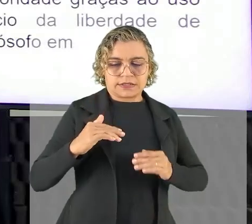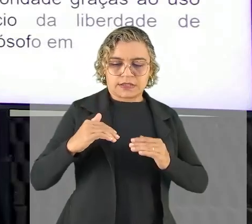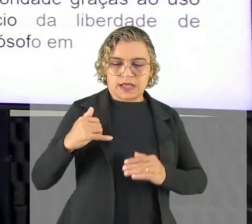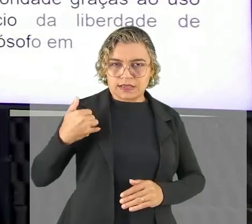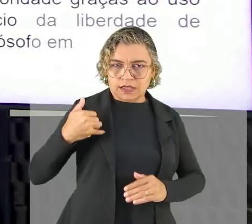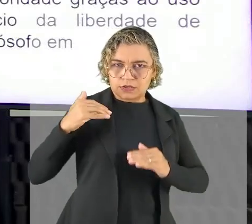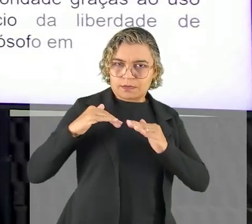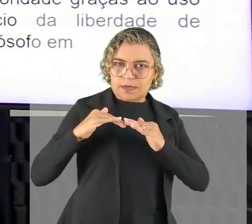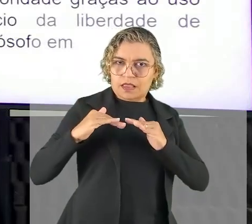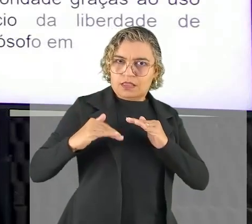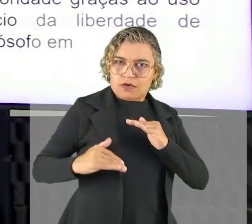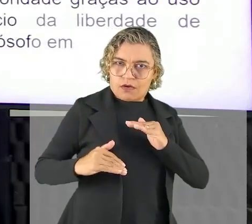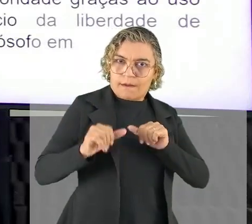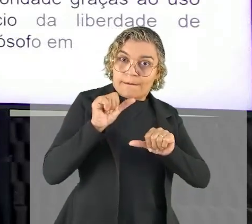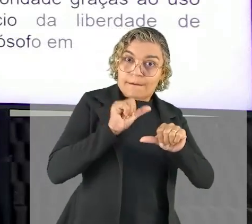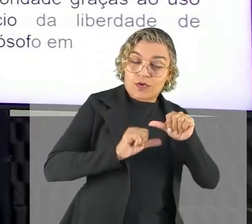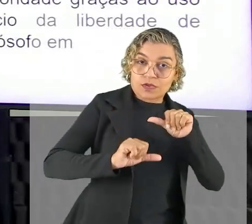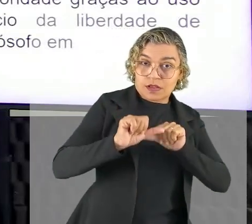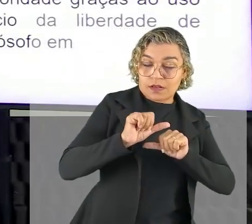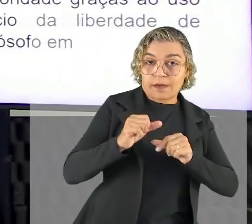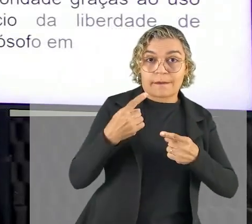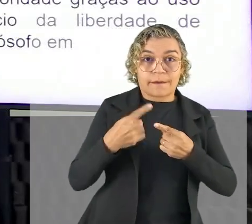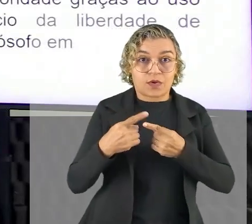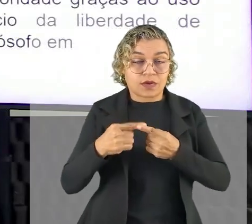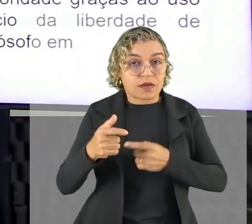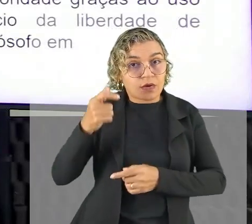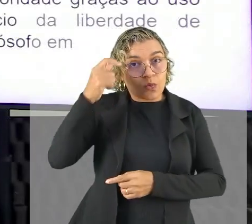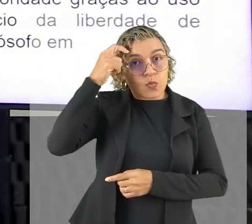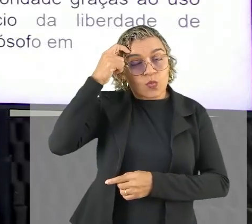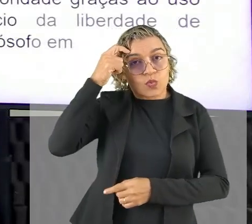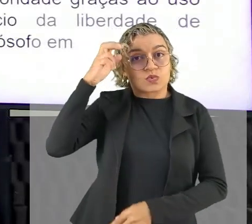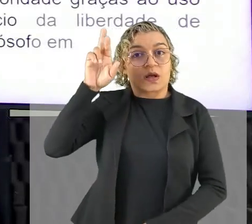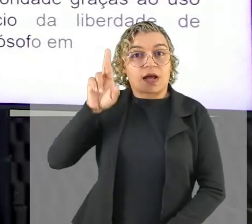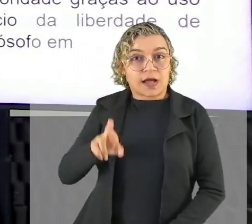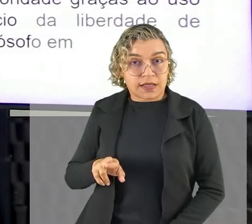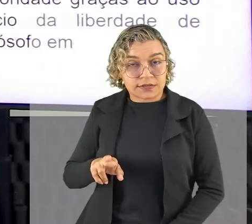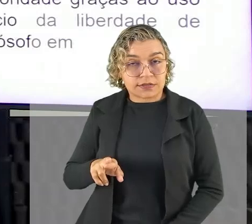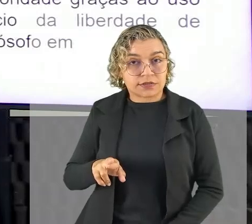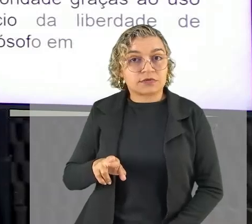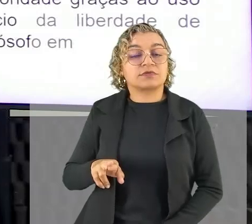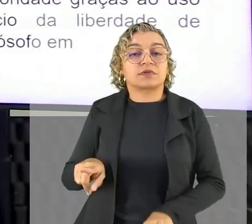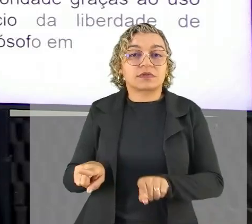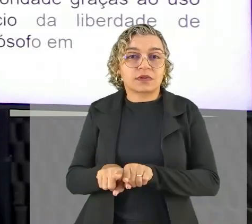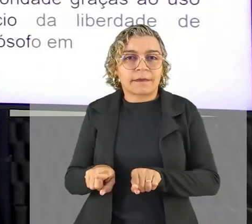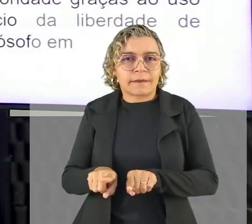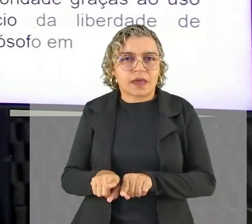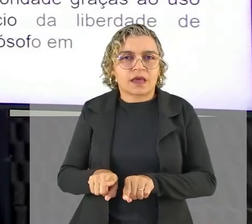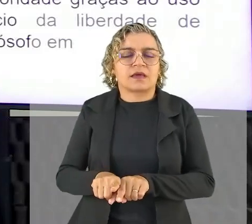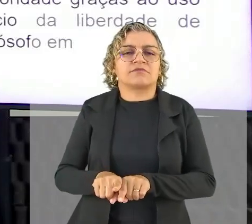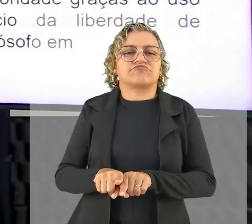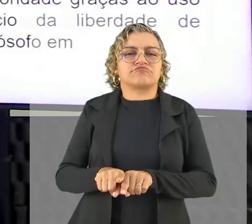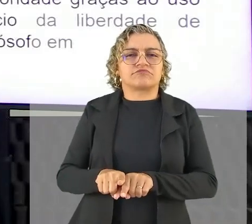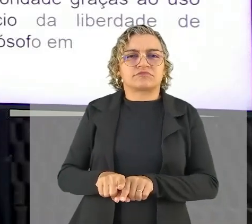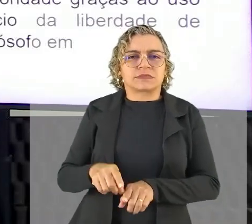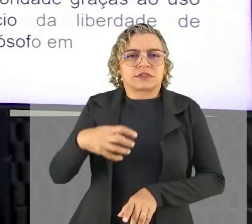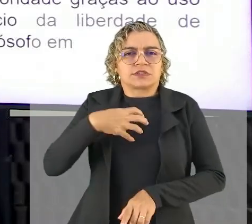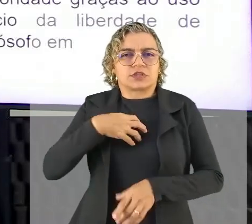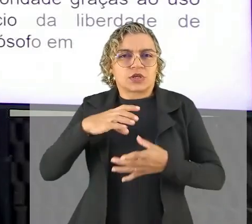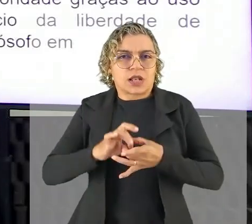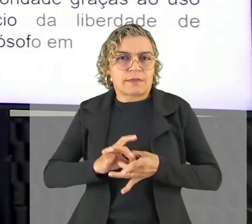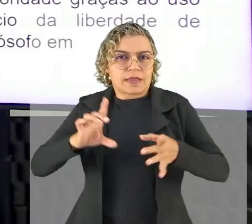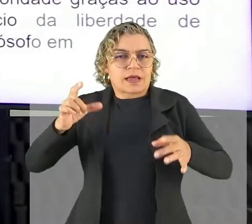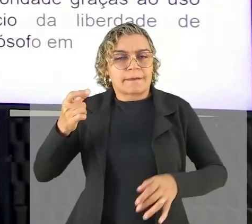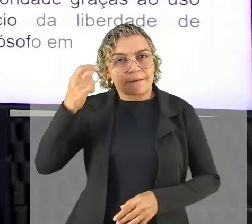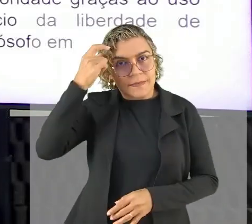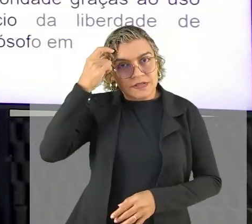de tutelamento, graças ao uso da sua razão e ao exercício da liberdade de pensamento, ao